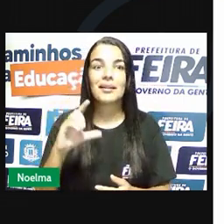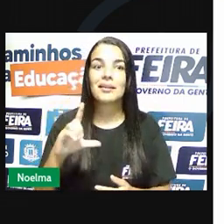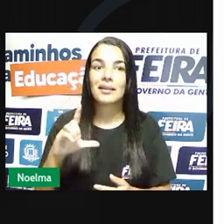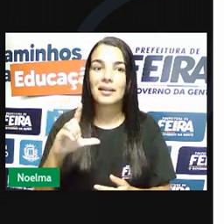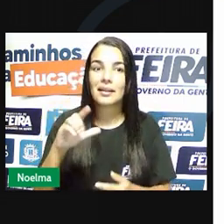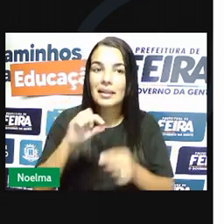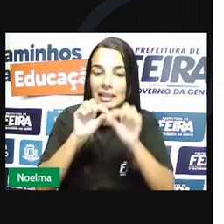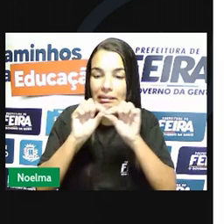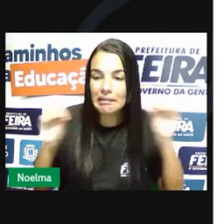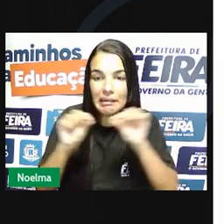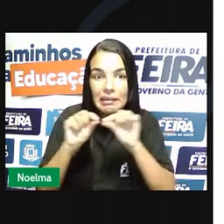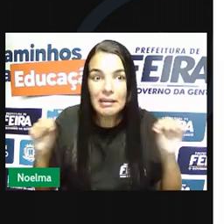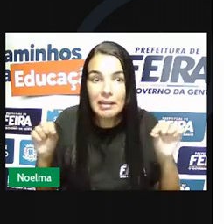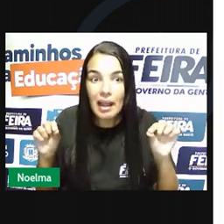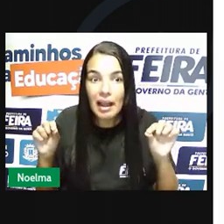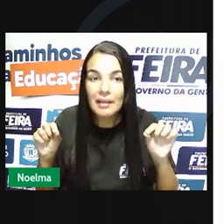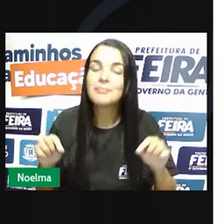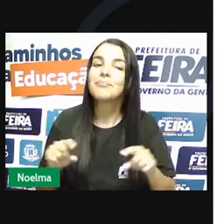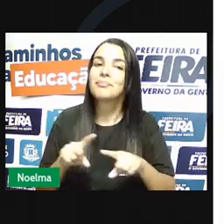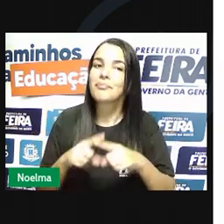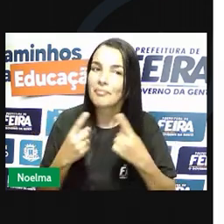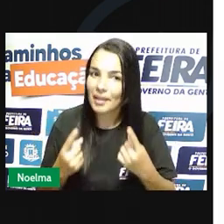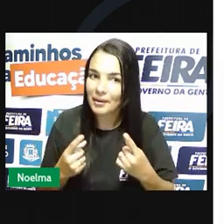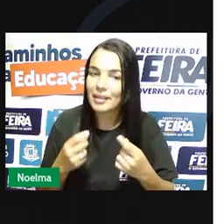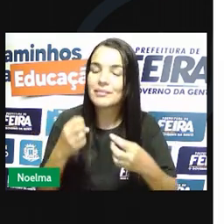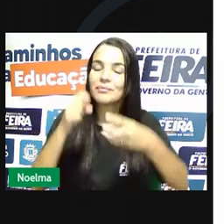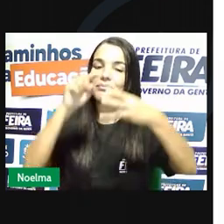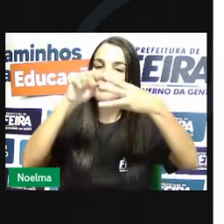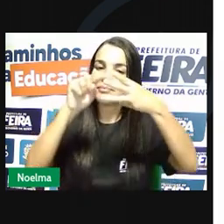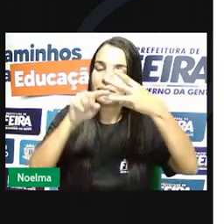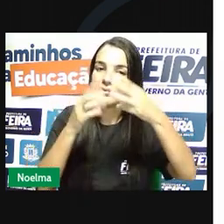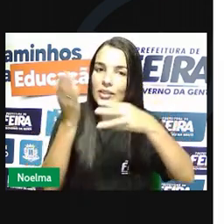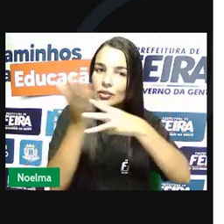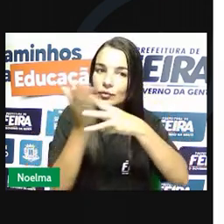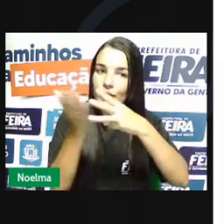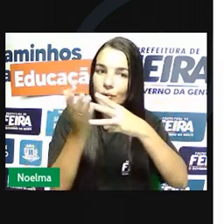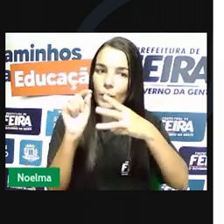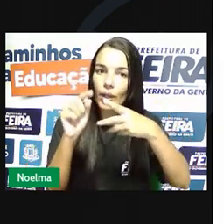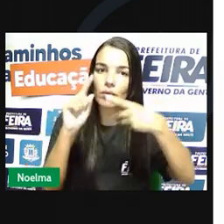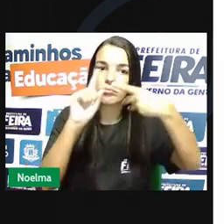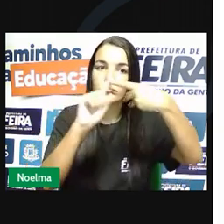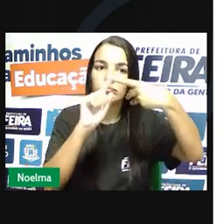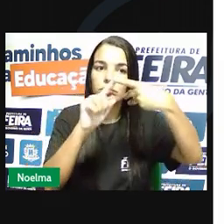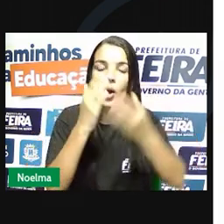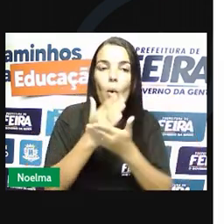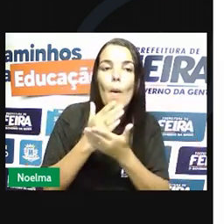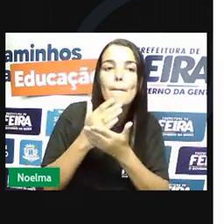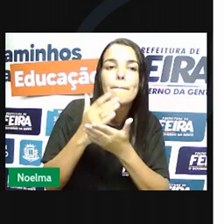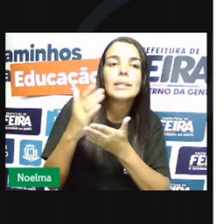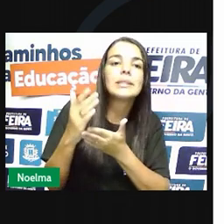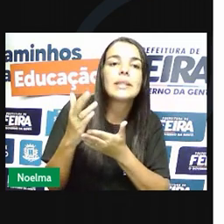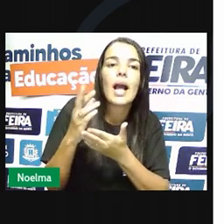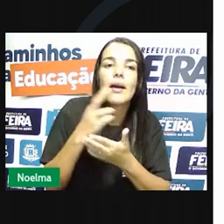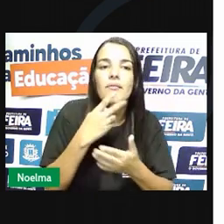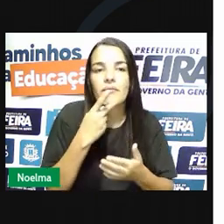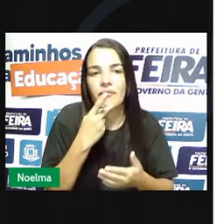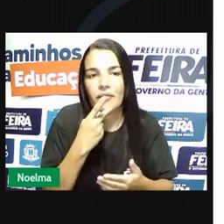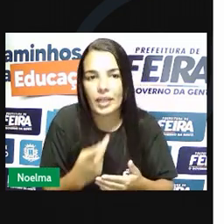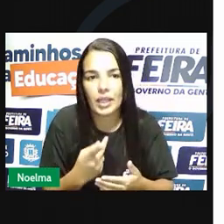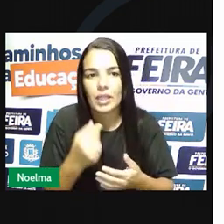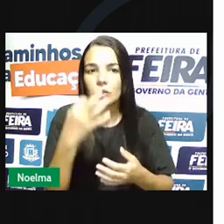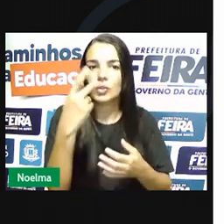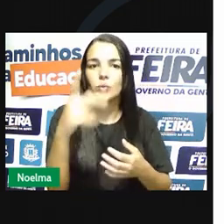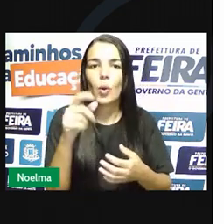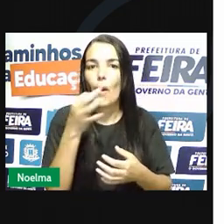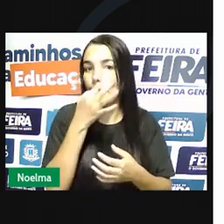desenvolvimento e conclusão. Sendo que no primeiro parágrafo você pode trabalhar a introdução, pode ter uns dois parágrafos de desenvolvimento